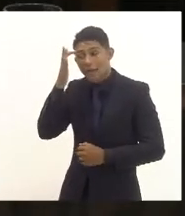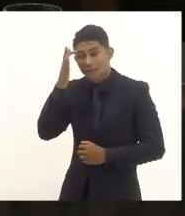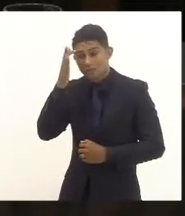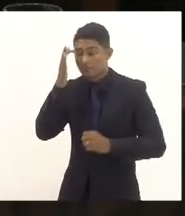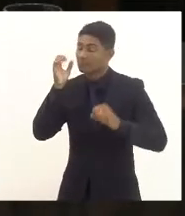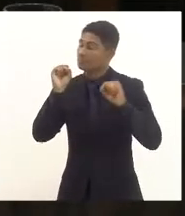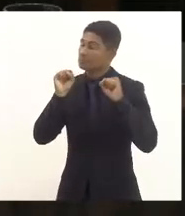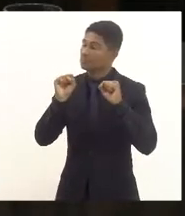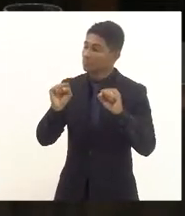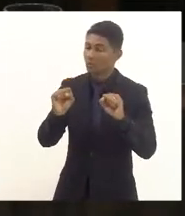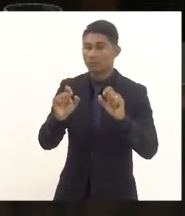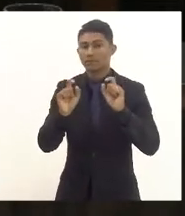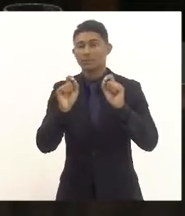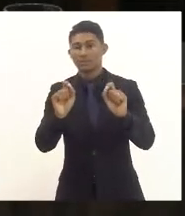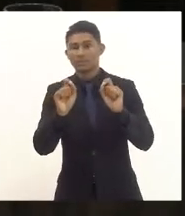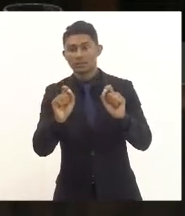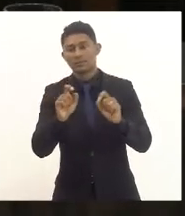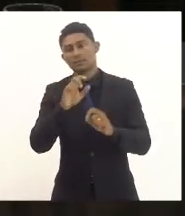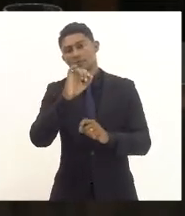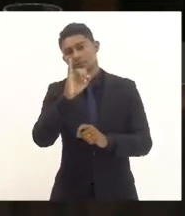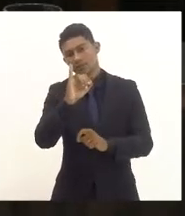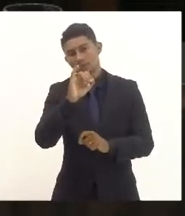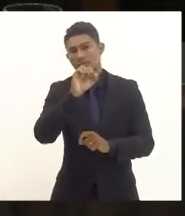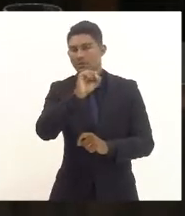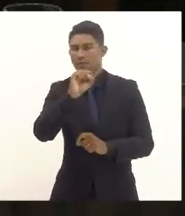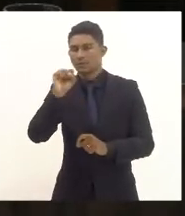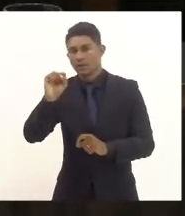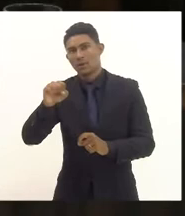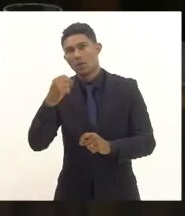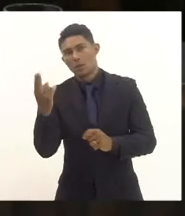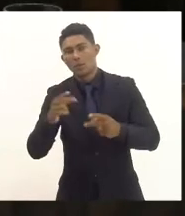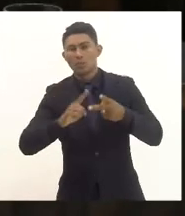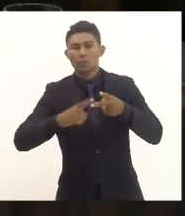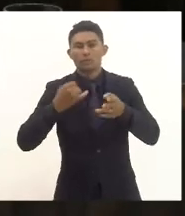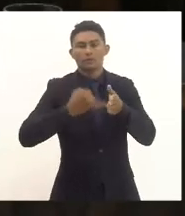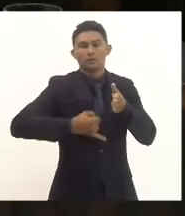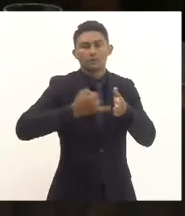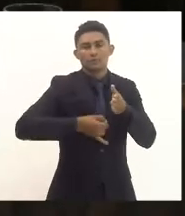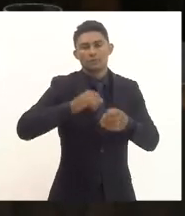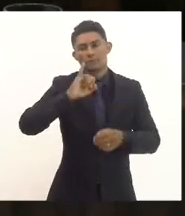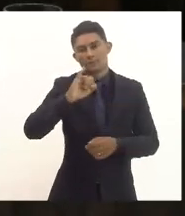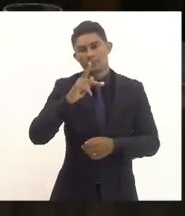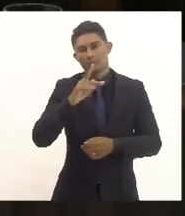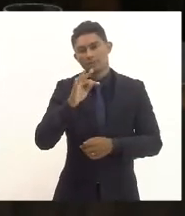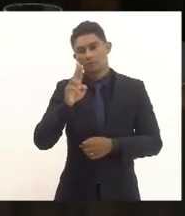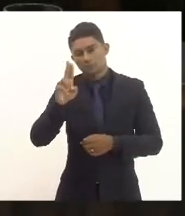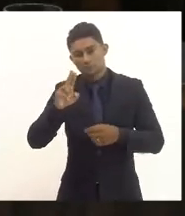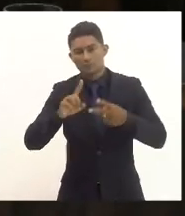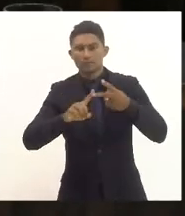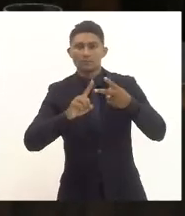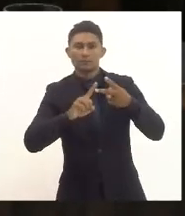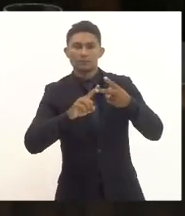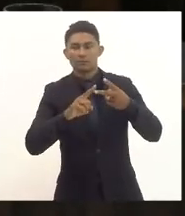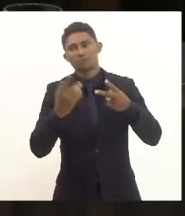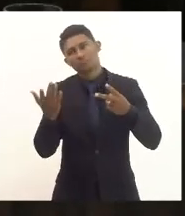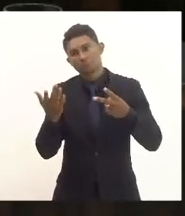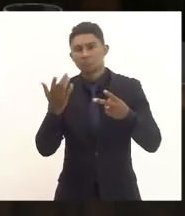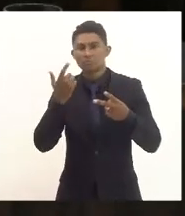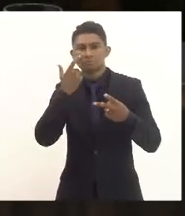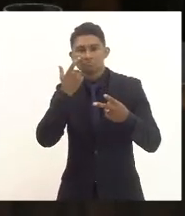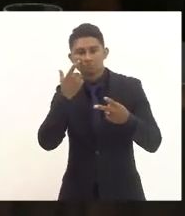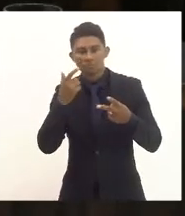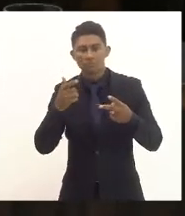é mais seria aí no caso o ISS o IPTU isso aí seria uma regra para vocês incentivar